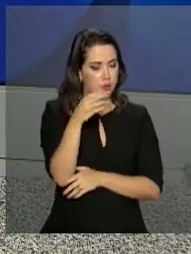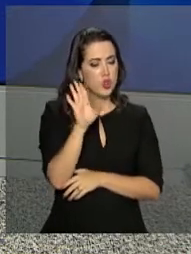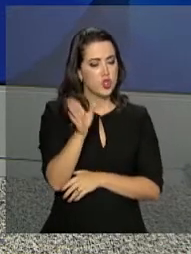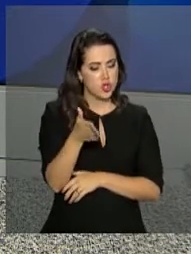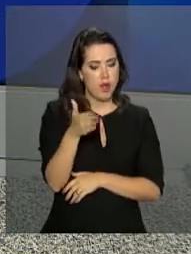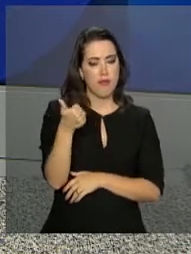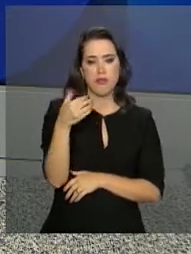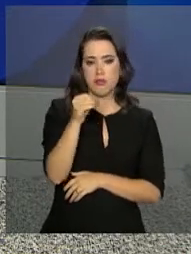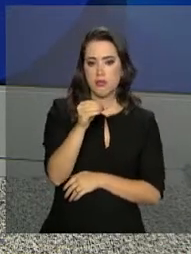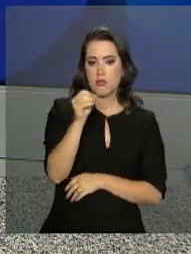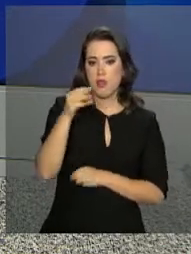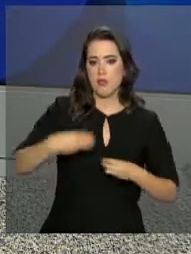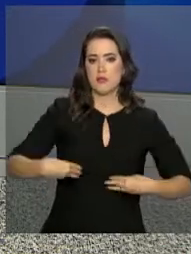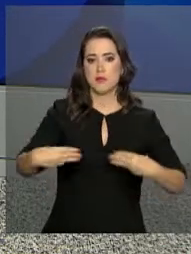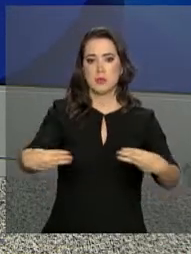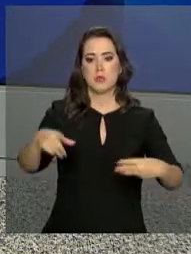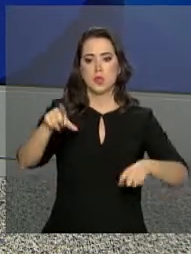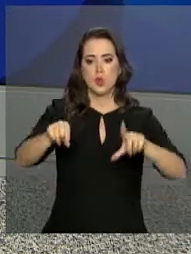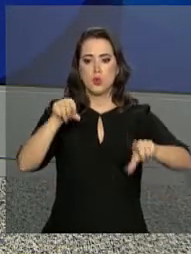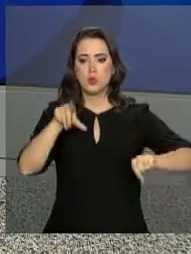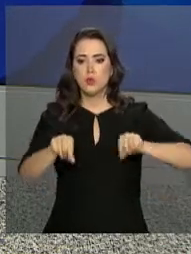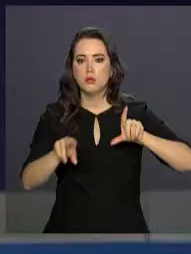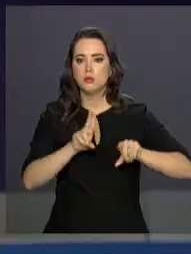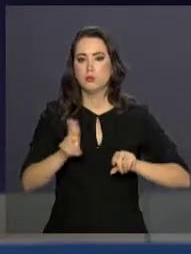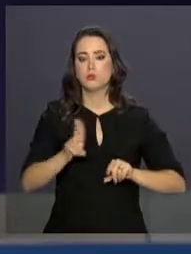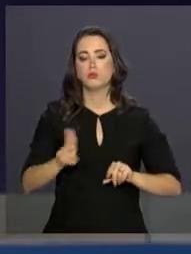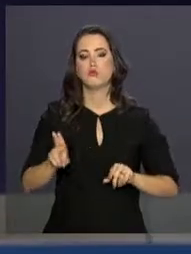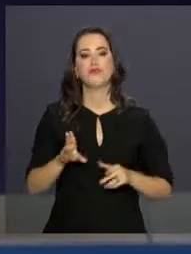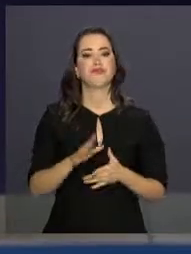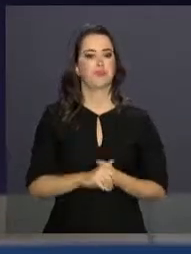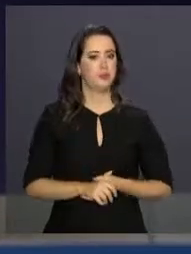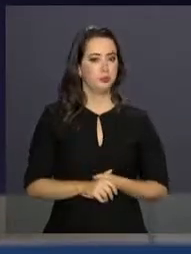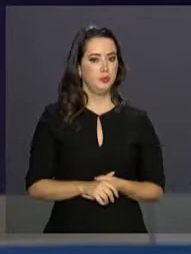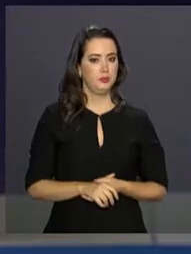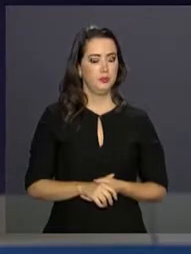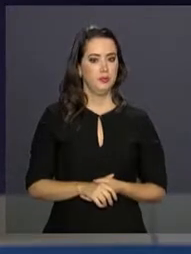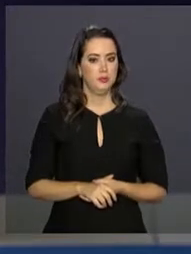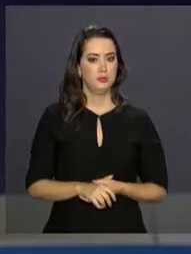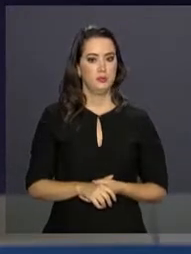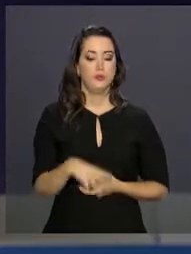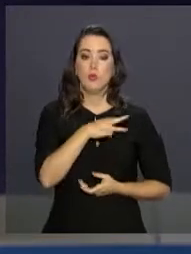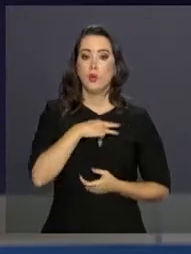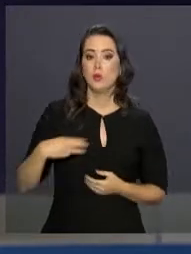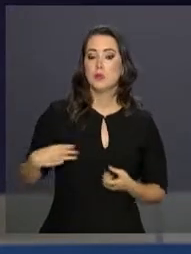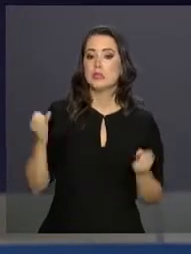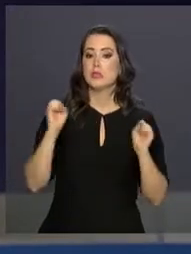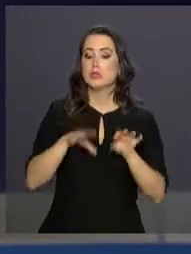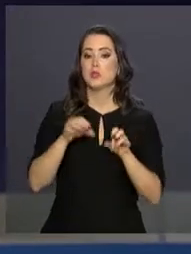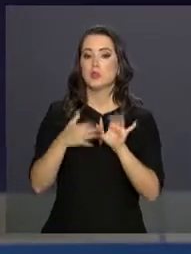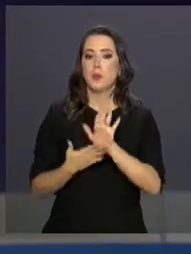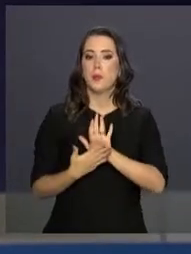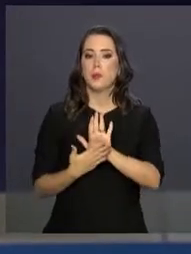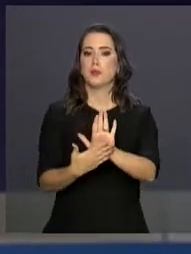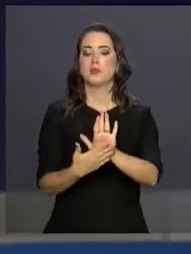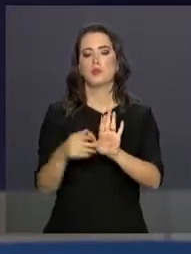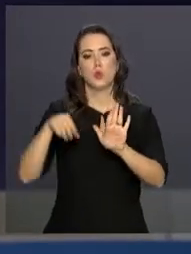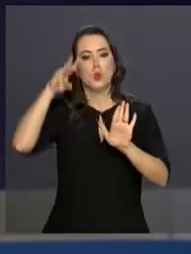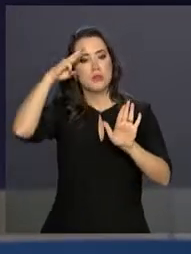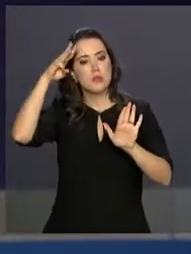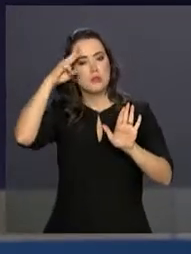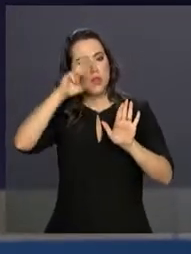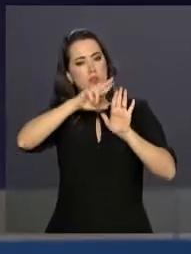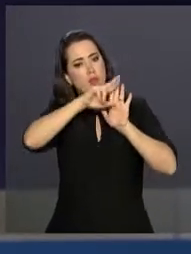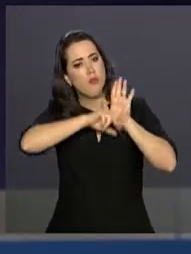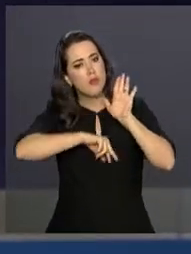definidos pelo presidente eleito já emocionado o ministério da educação apresentou nesta terça feira um conjunto de regras